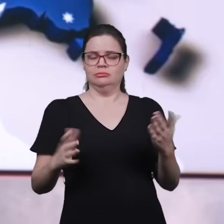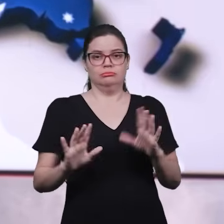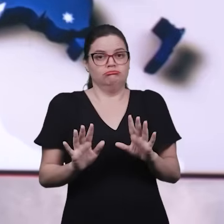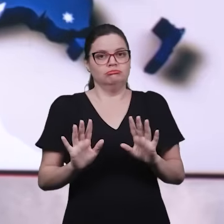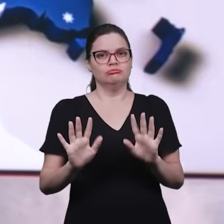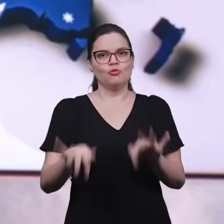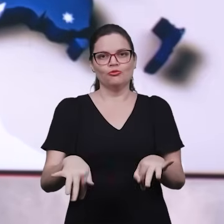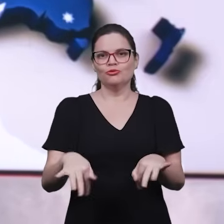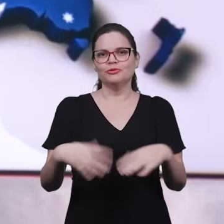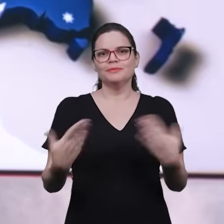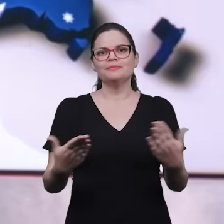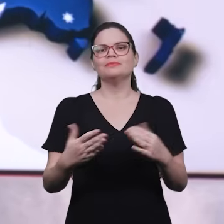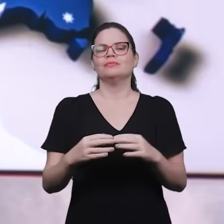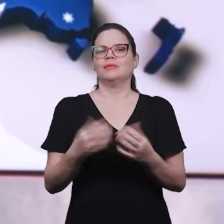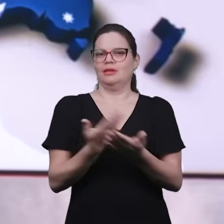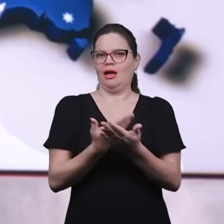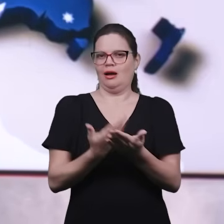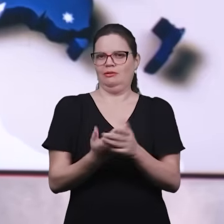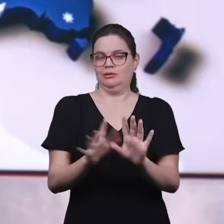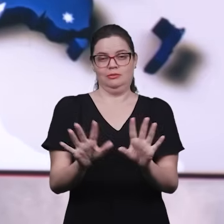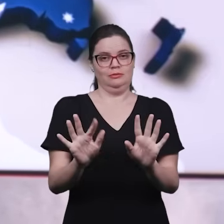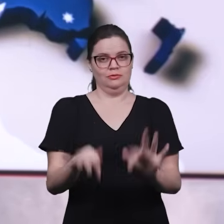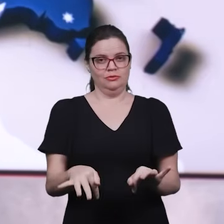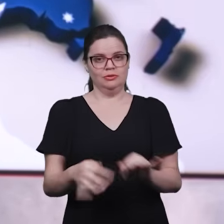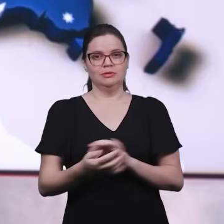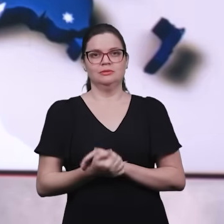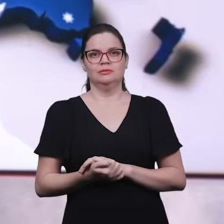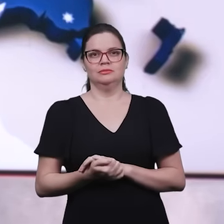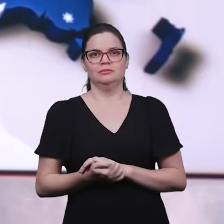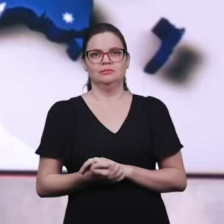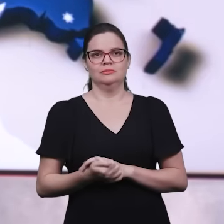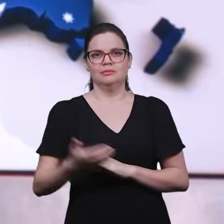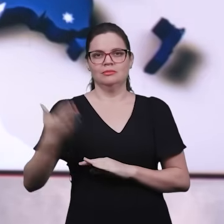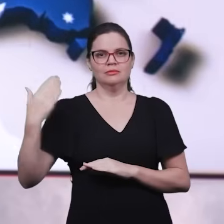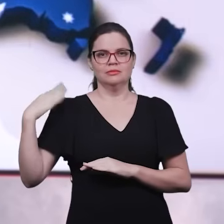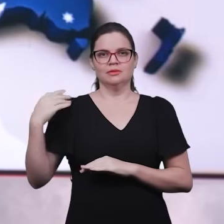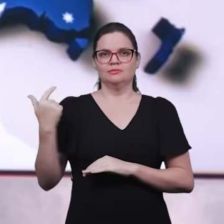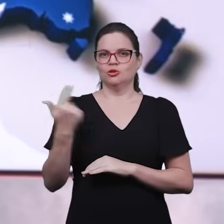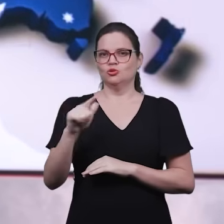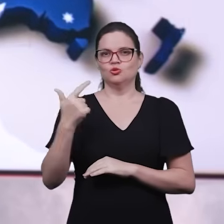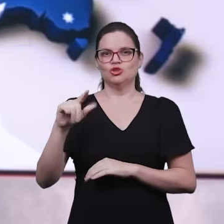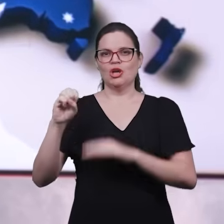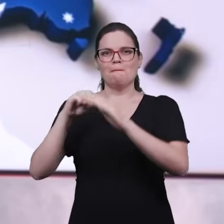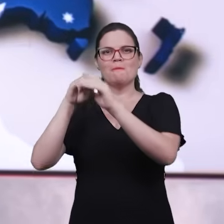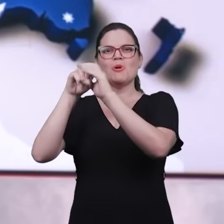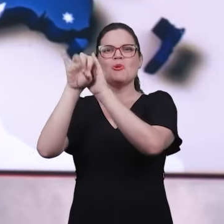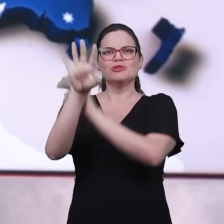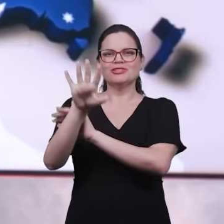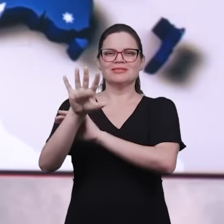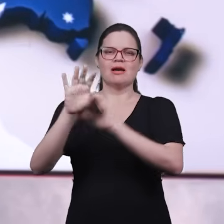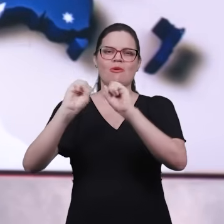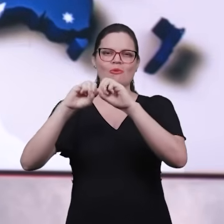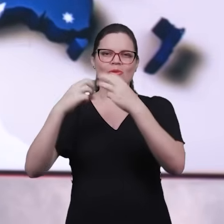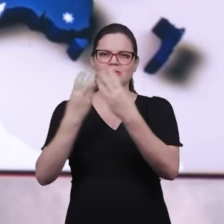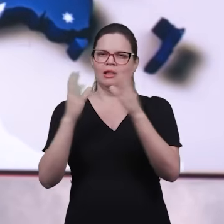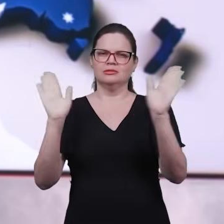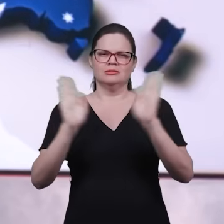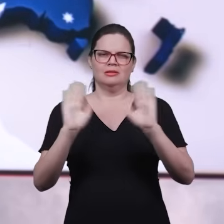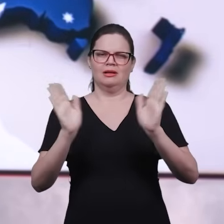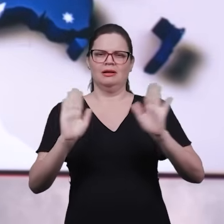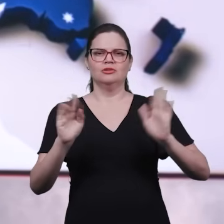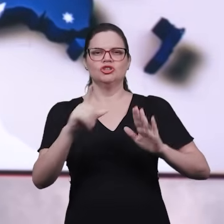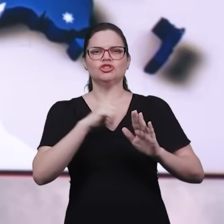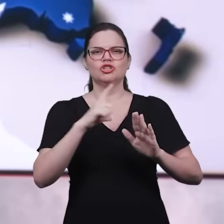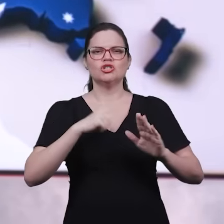Quando terminou a aula de clamor pelo sangue de Jesus, naquela época a gente nem usava as projeções que nós usávamos hoje,